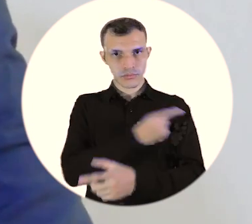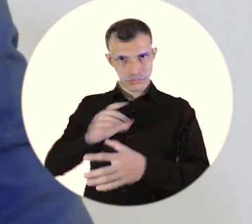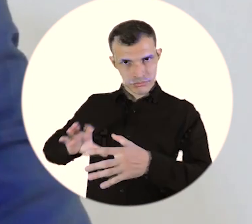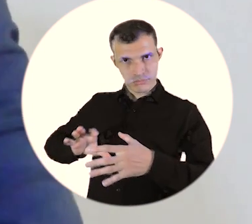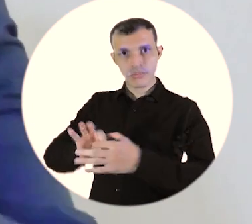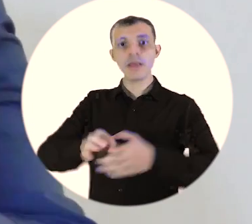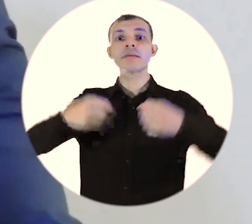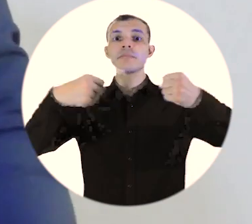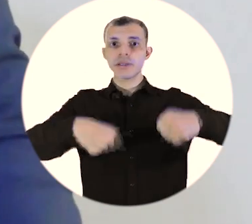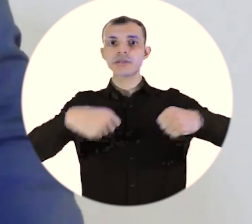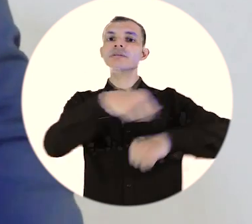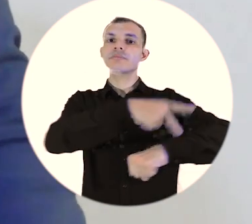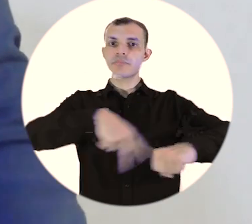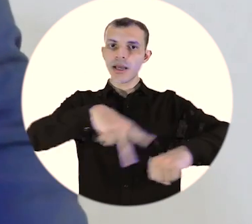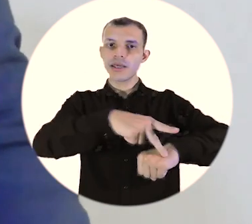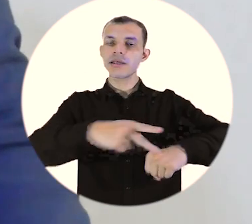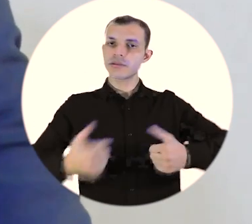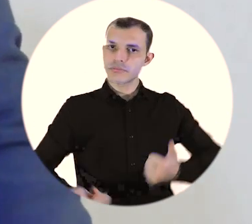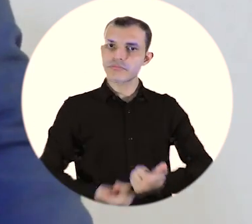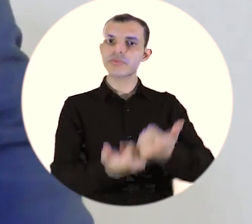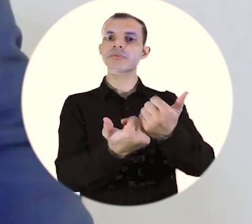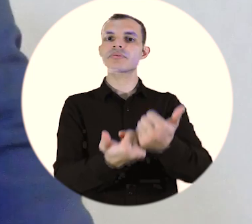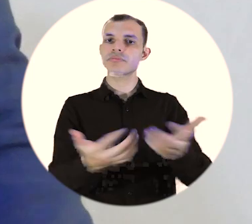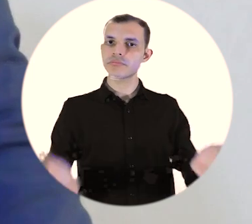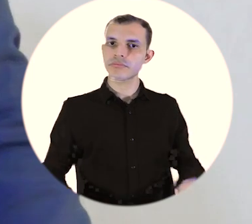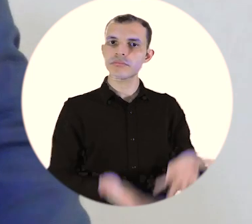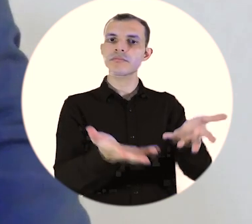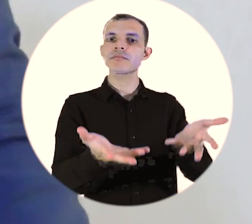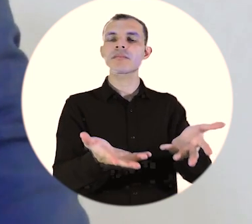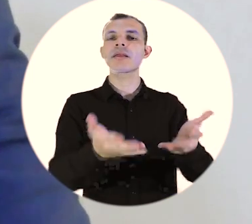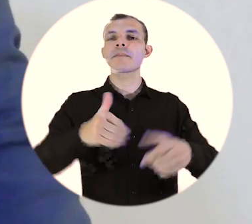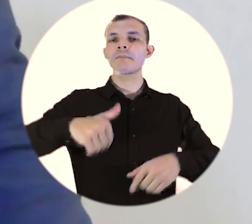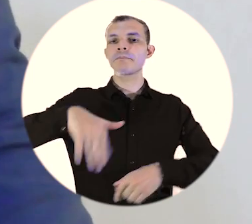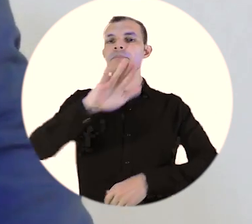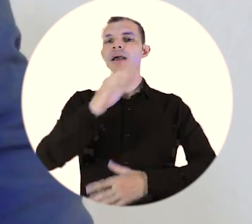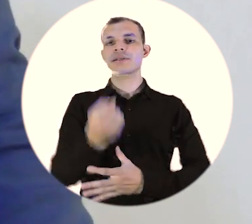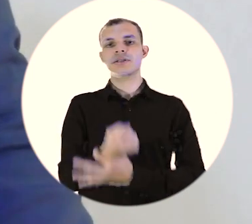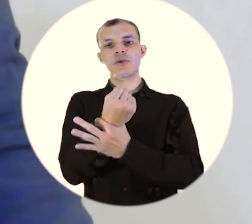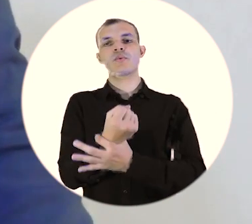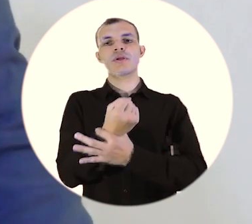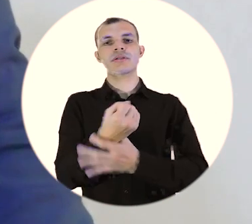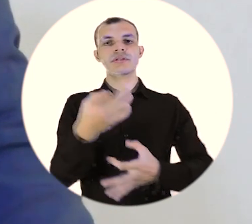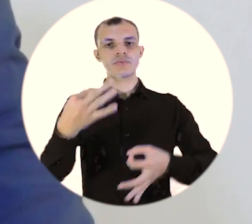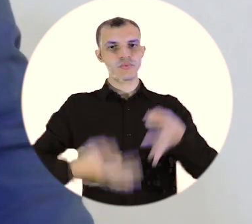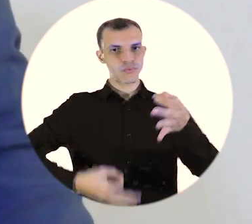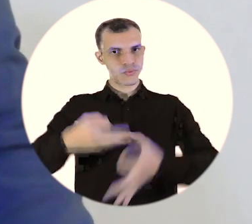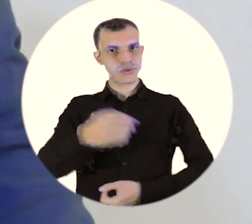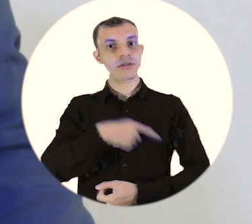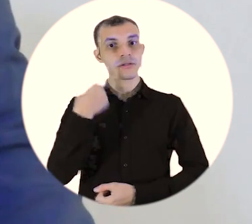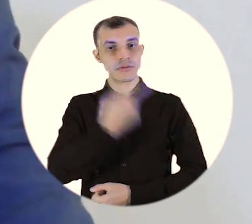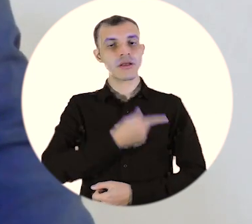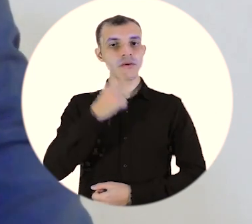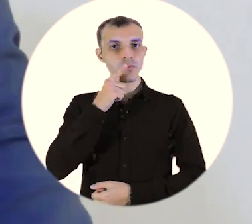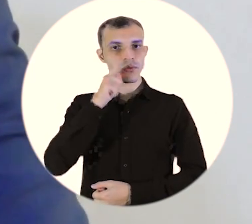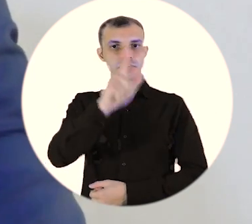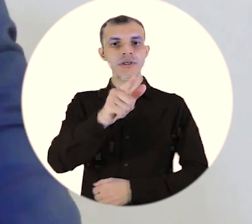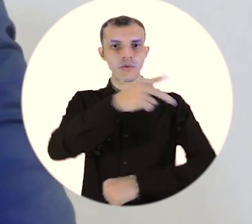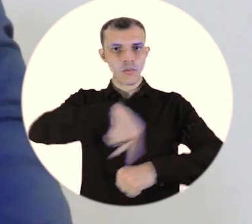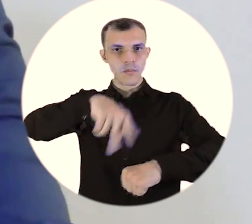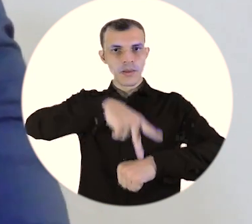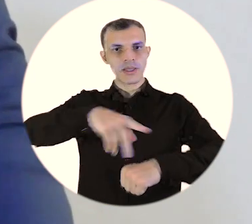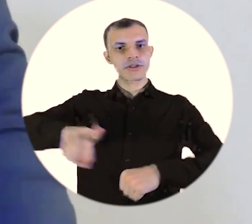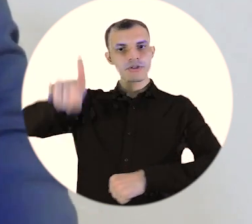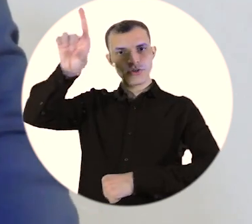temos que dar essa contribuição ao país, no sentido de trazer mais segurança jurídica para termos a afirmação